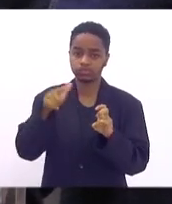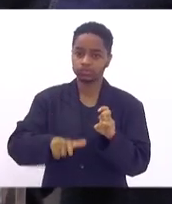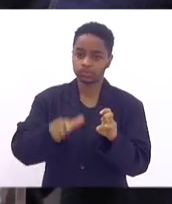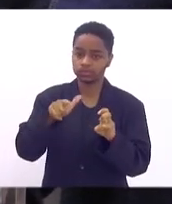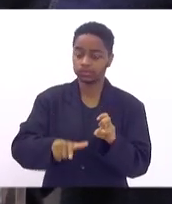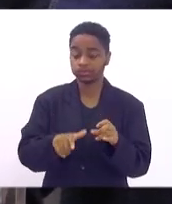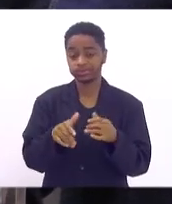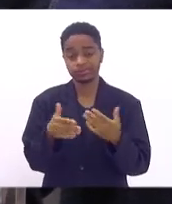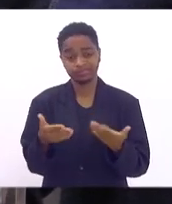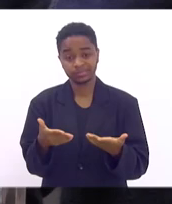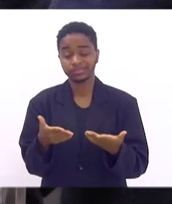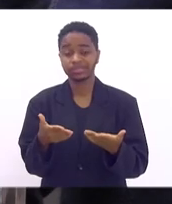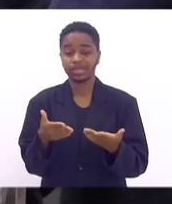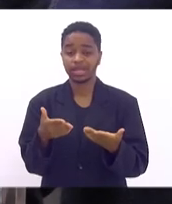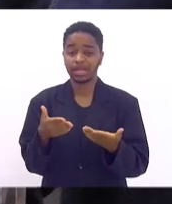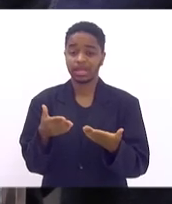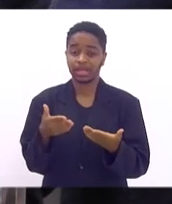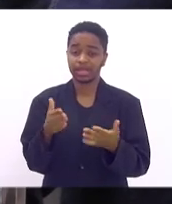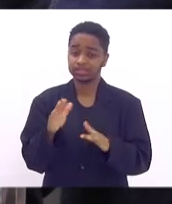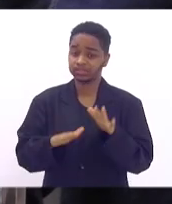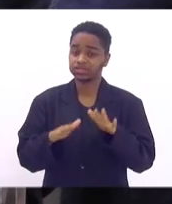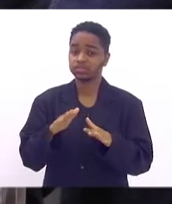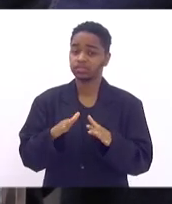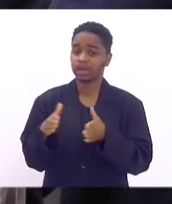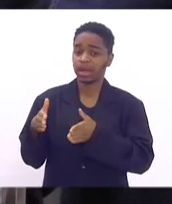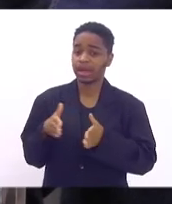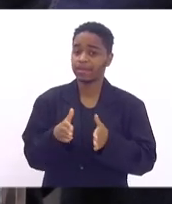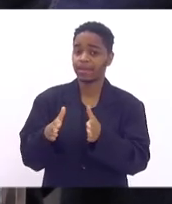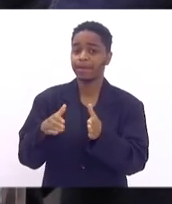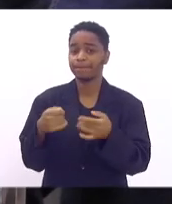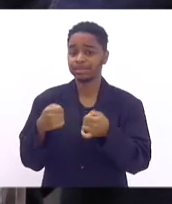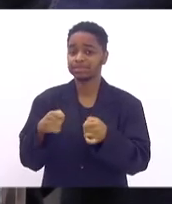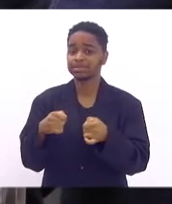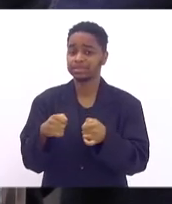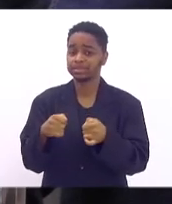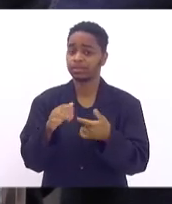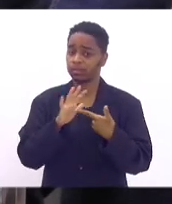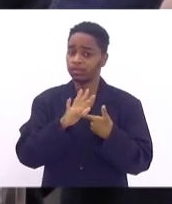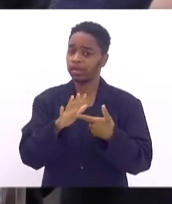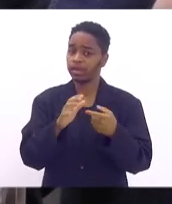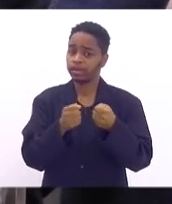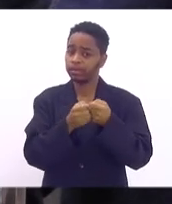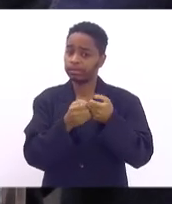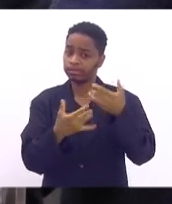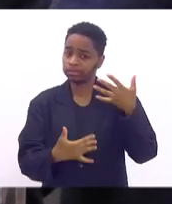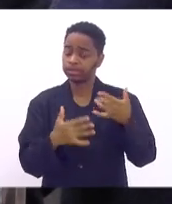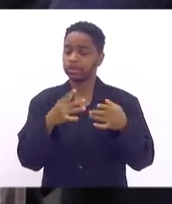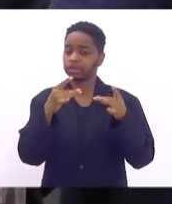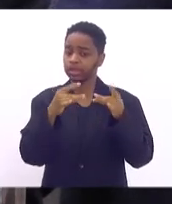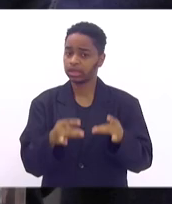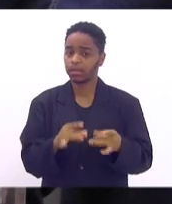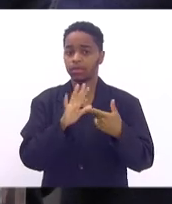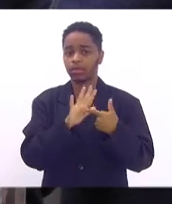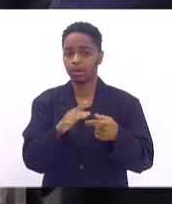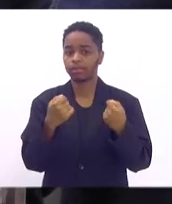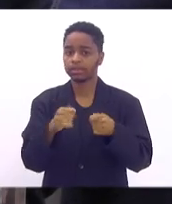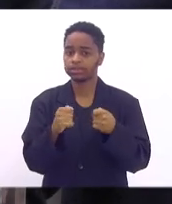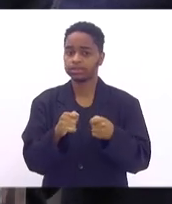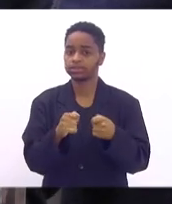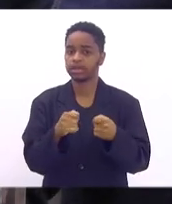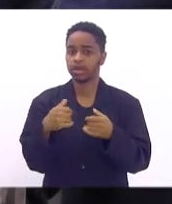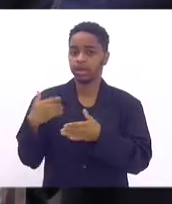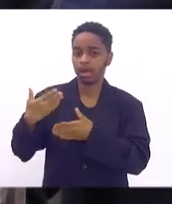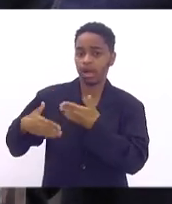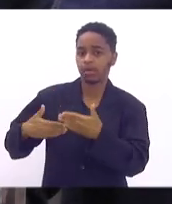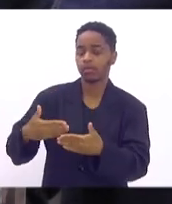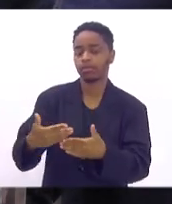vezes, e isso é um caminho que precisa estar bem explícito para a vítima de que ela vai ter que participar desse espaço.